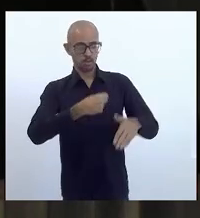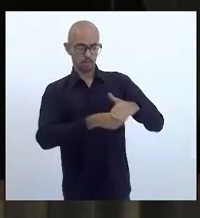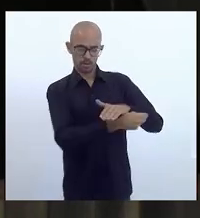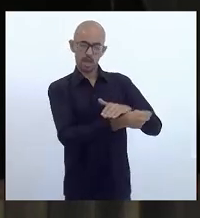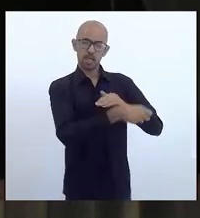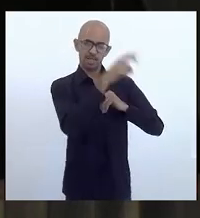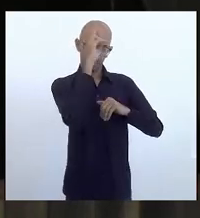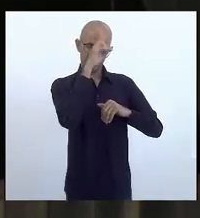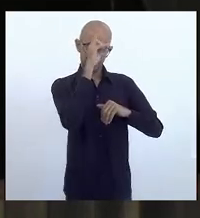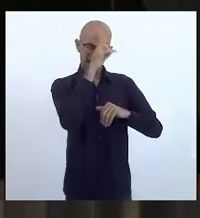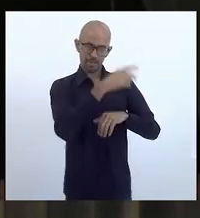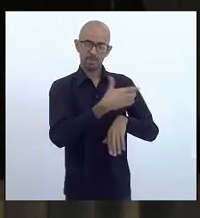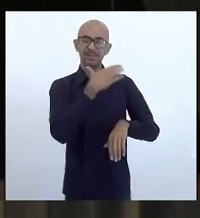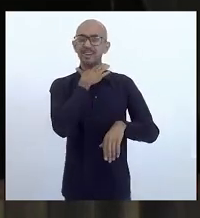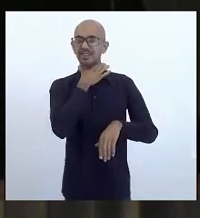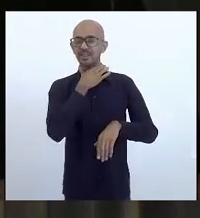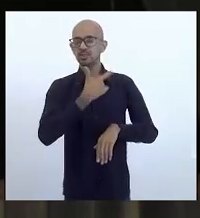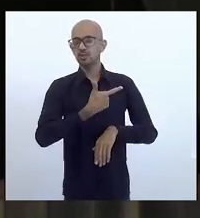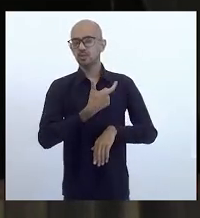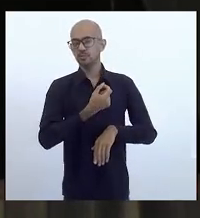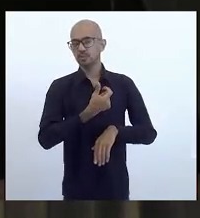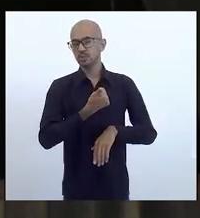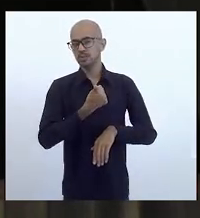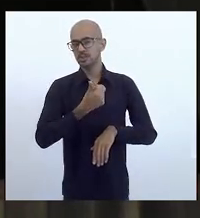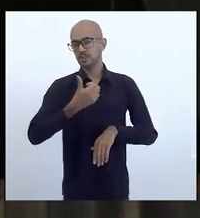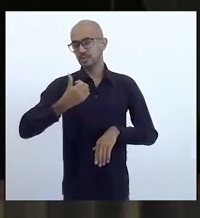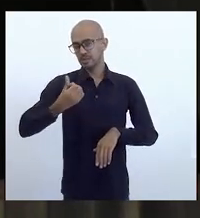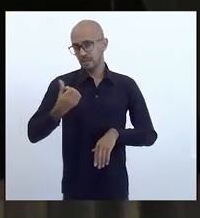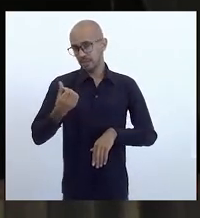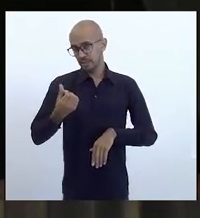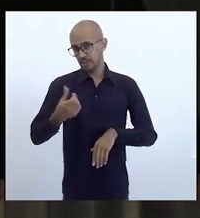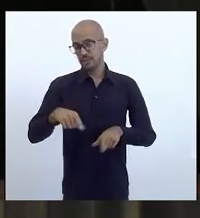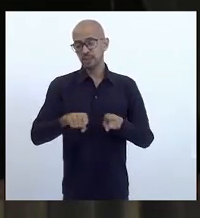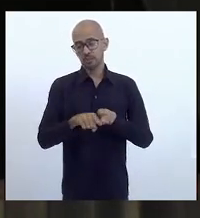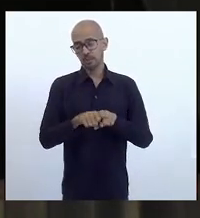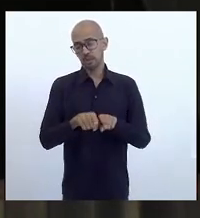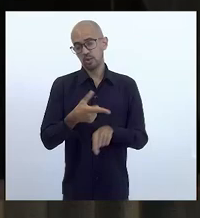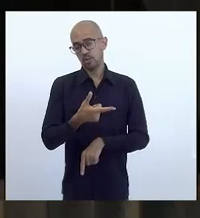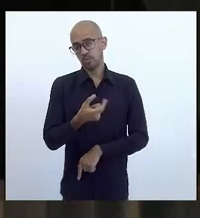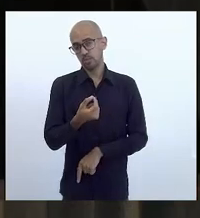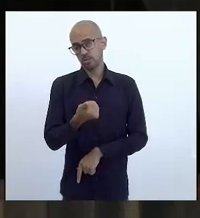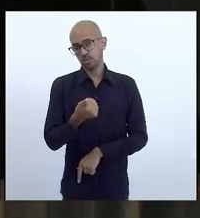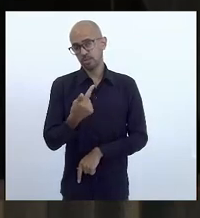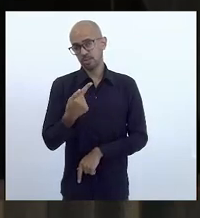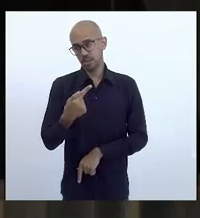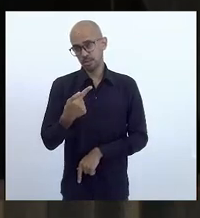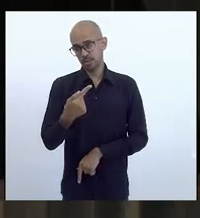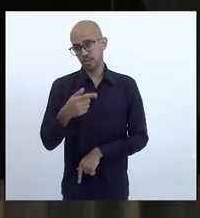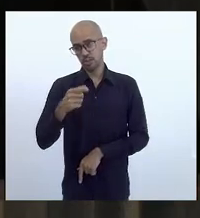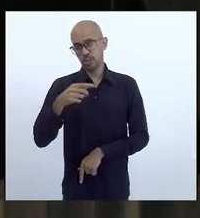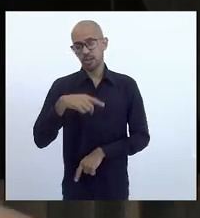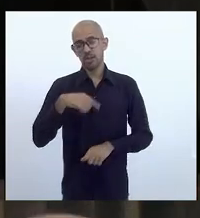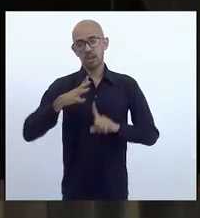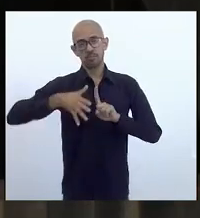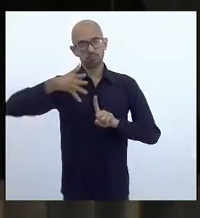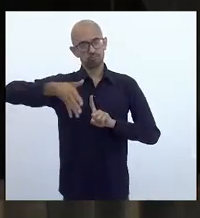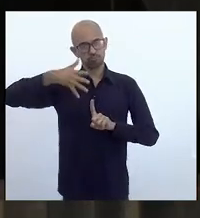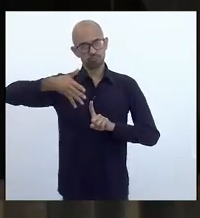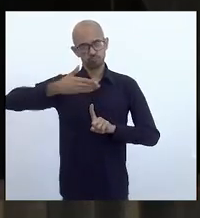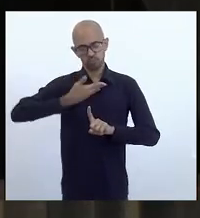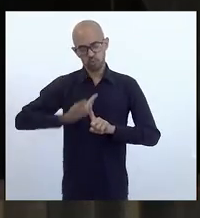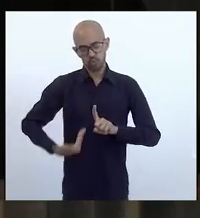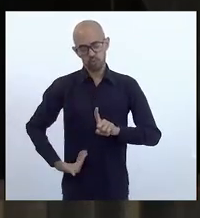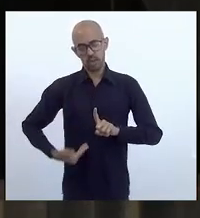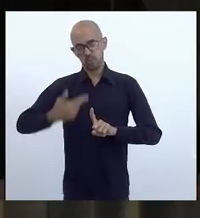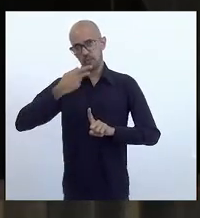lembrar da crise de 2016 e de 2017, em que a fala do governo que ali estava era